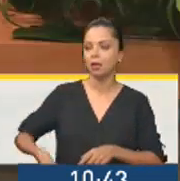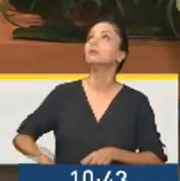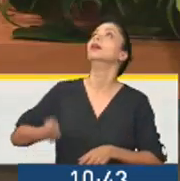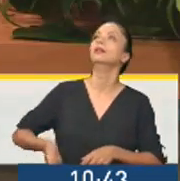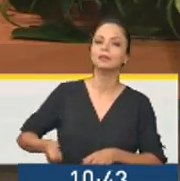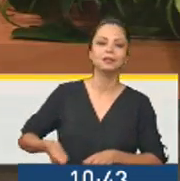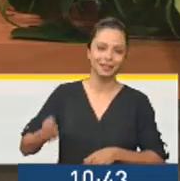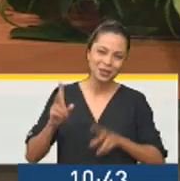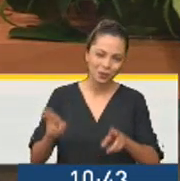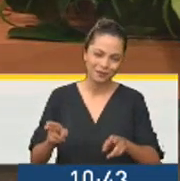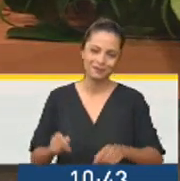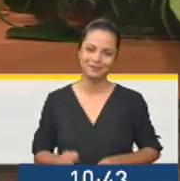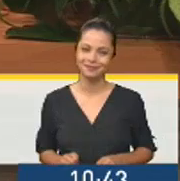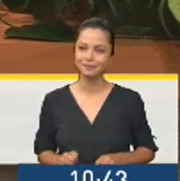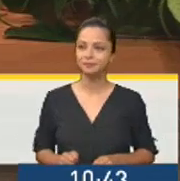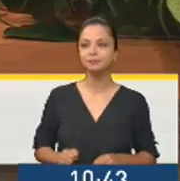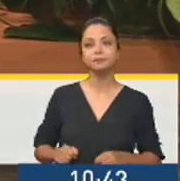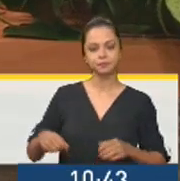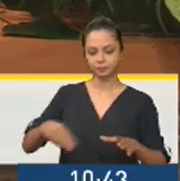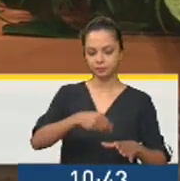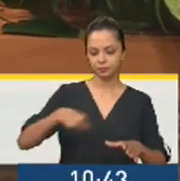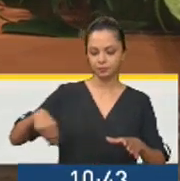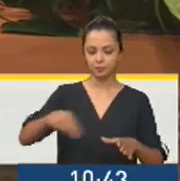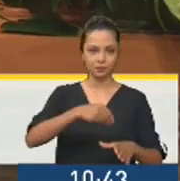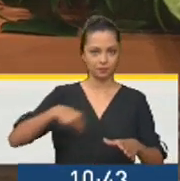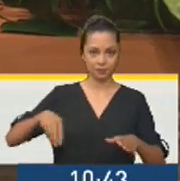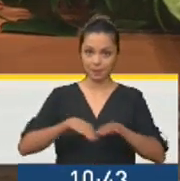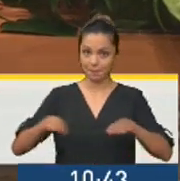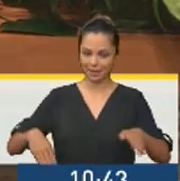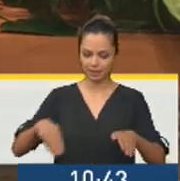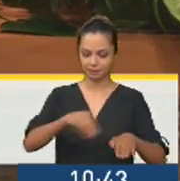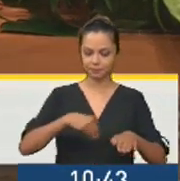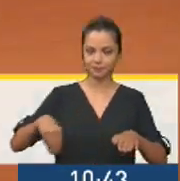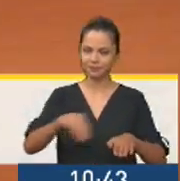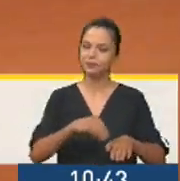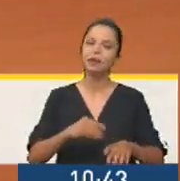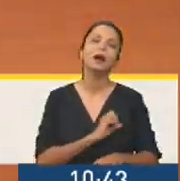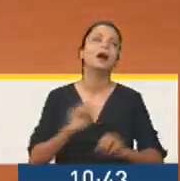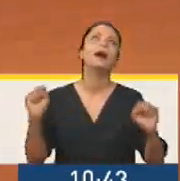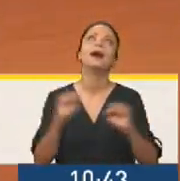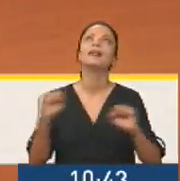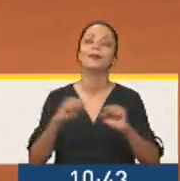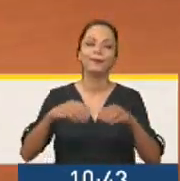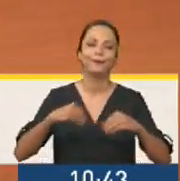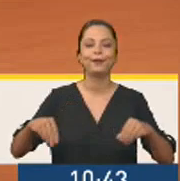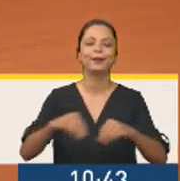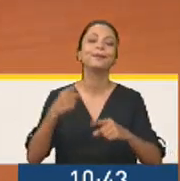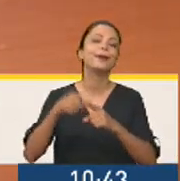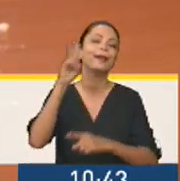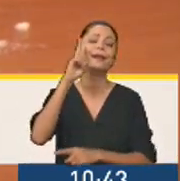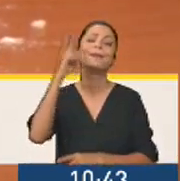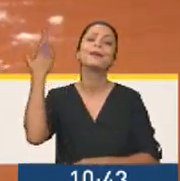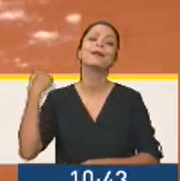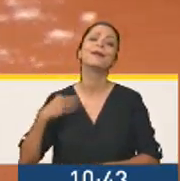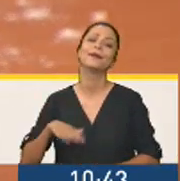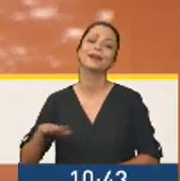pouquinho. Enquanto isso, farinha na mesa. Eu adoro brincar com farinha, me lembra muito minha infância.